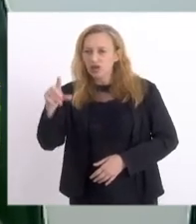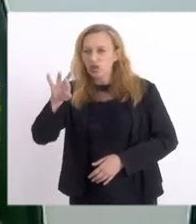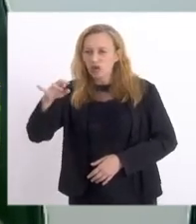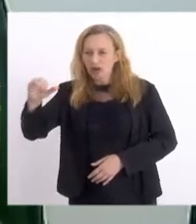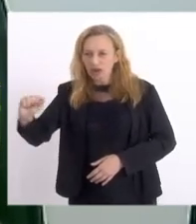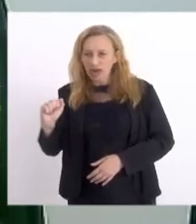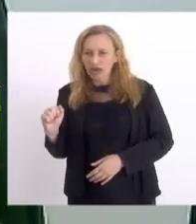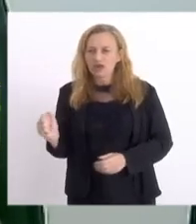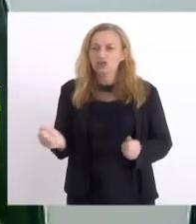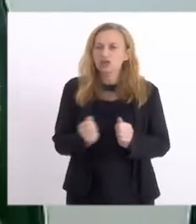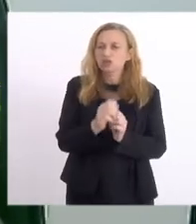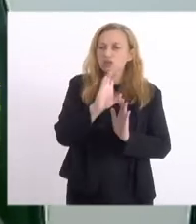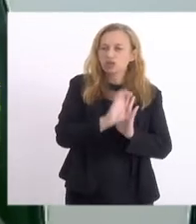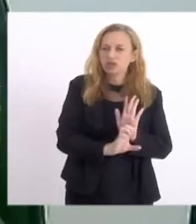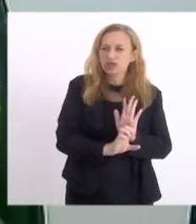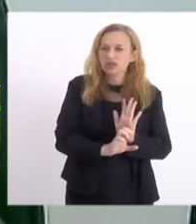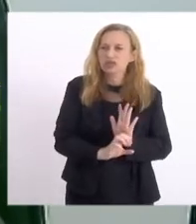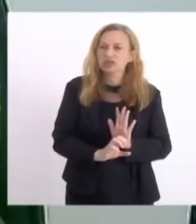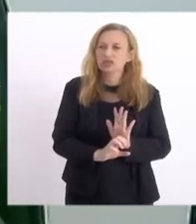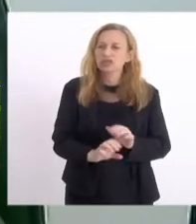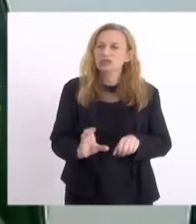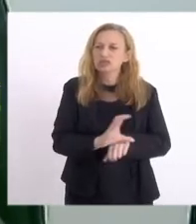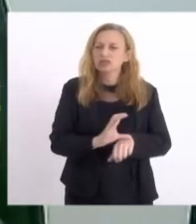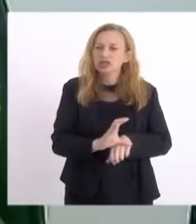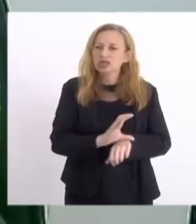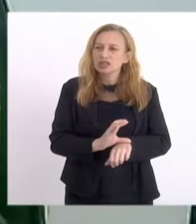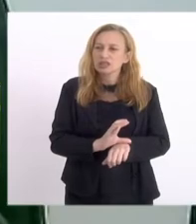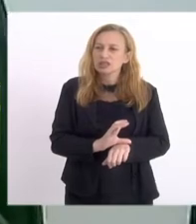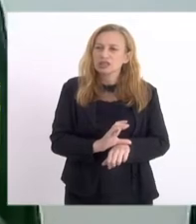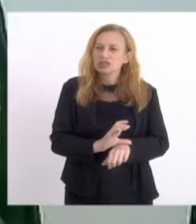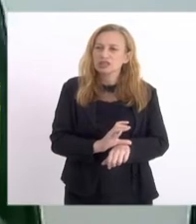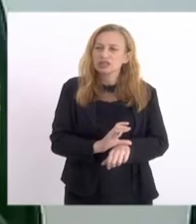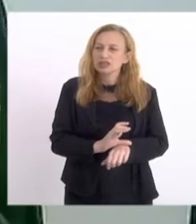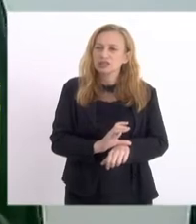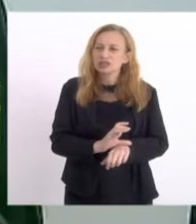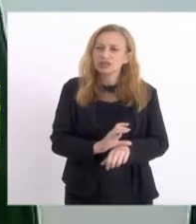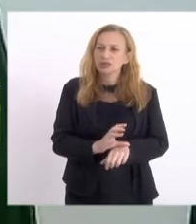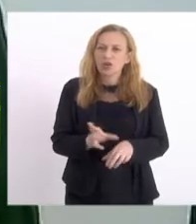constitucionalidade com emendas. Em discussão.